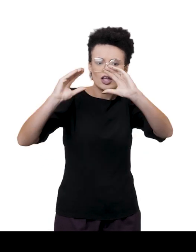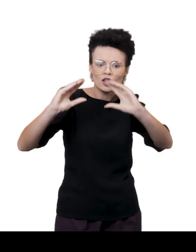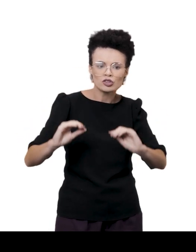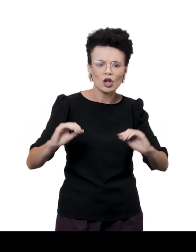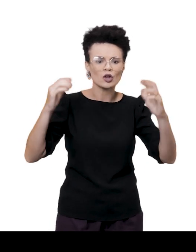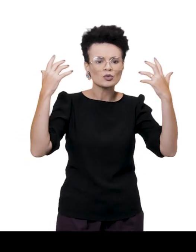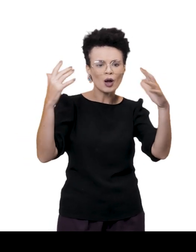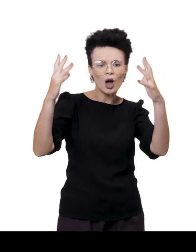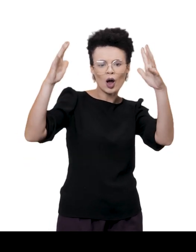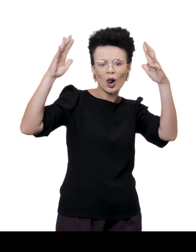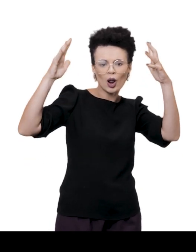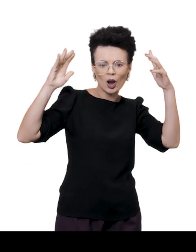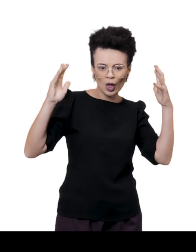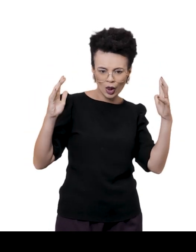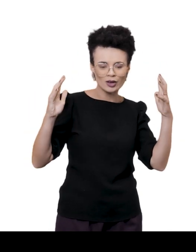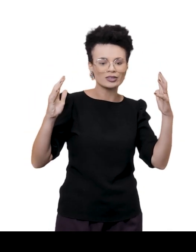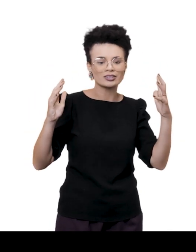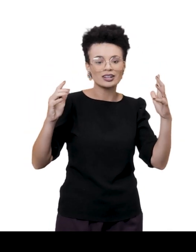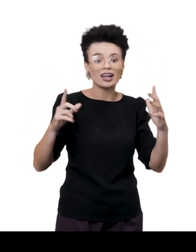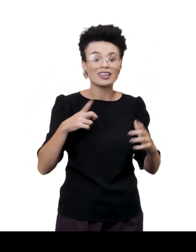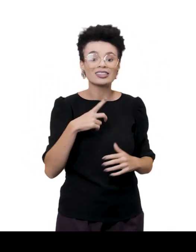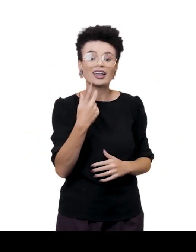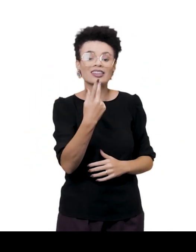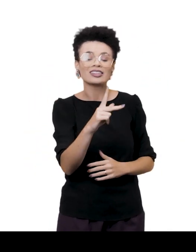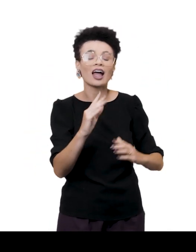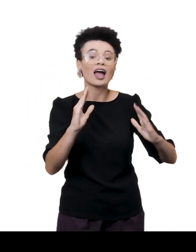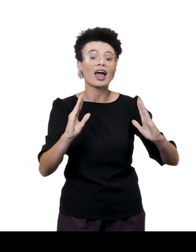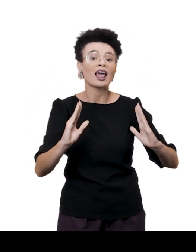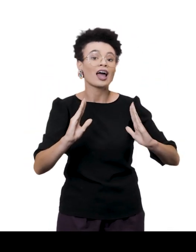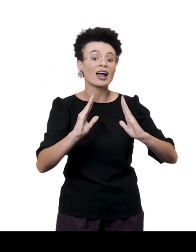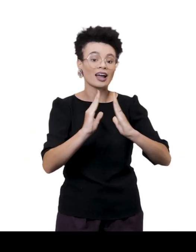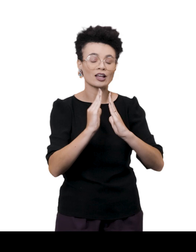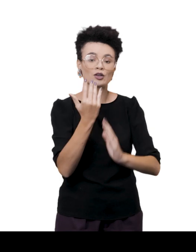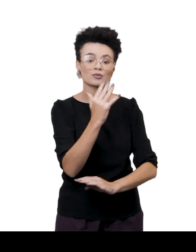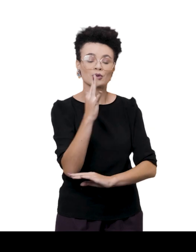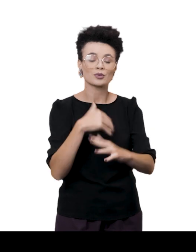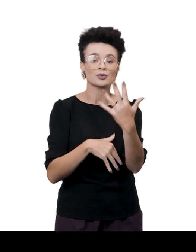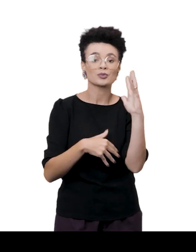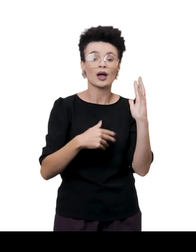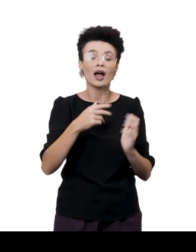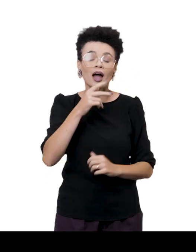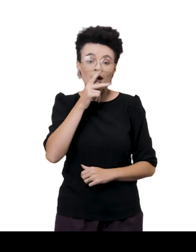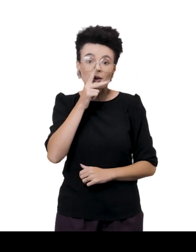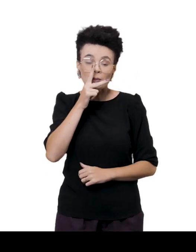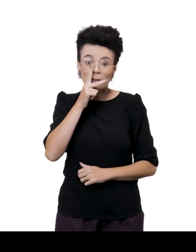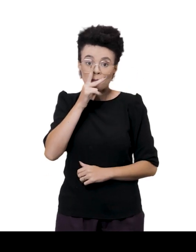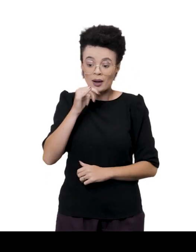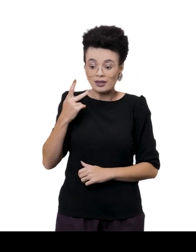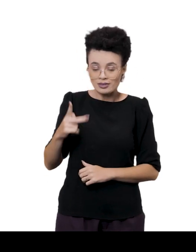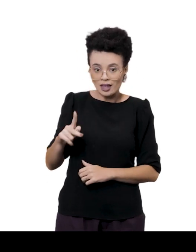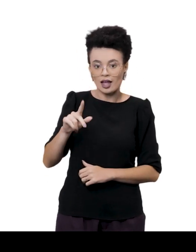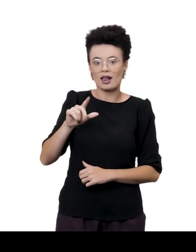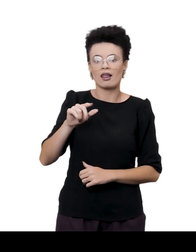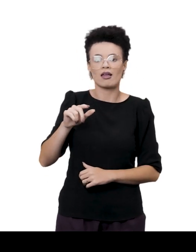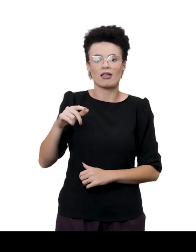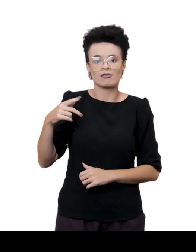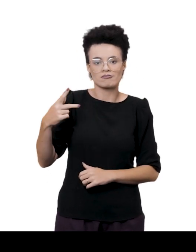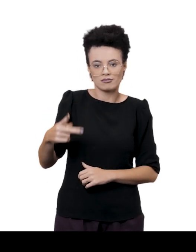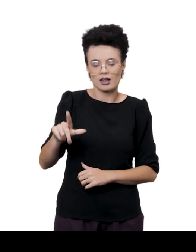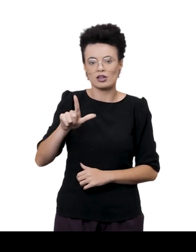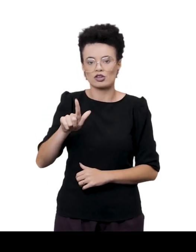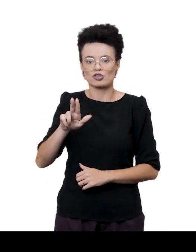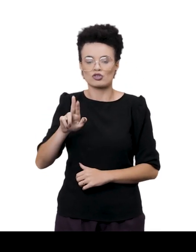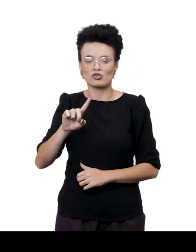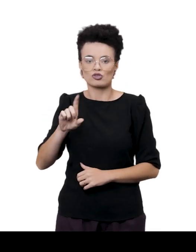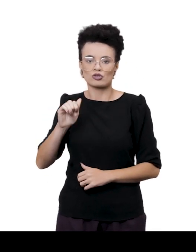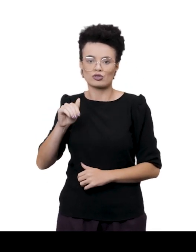interagem em uma celebração noturna vibrante. A festa acontece na casa de campo, projetada pelo pai de Guzmán,